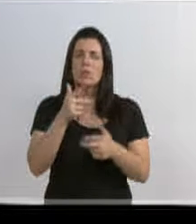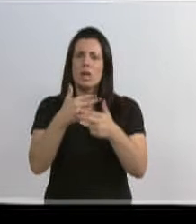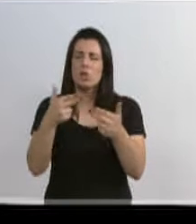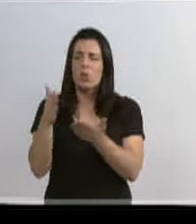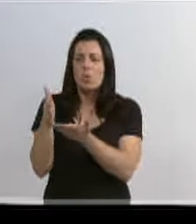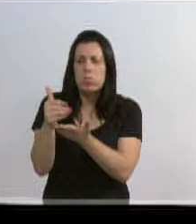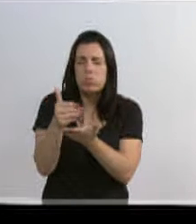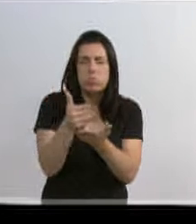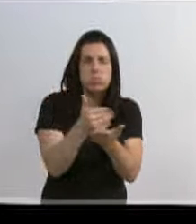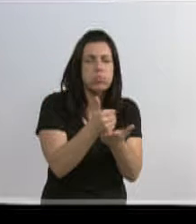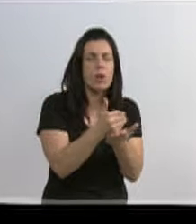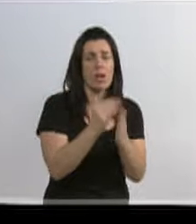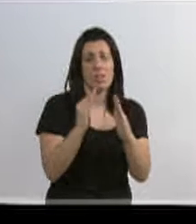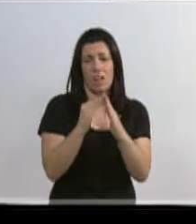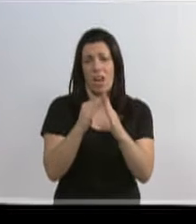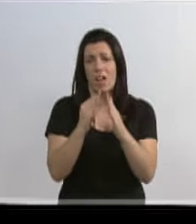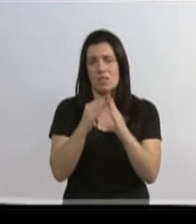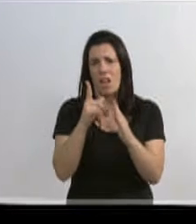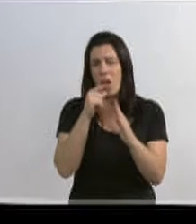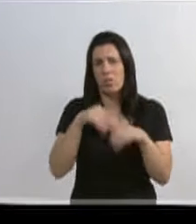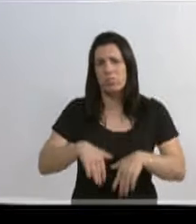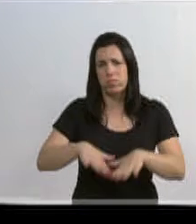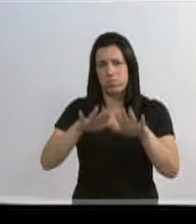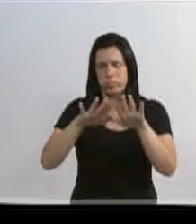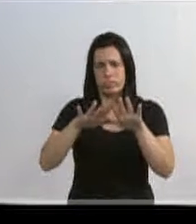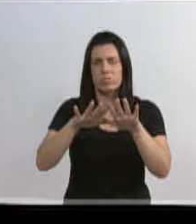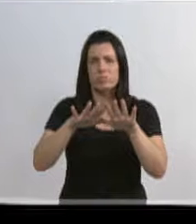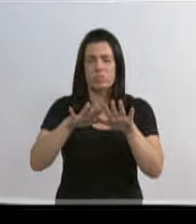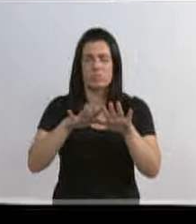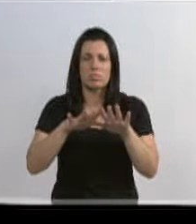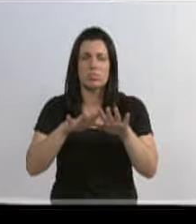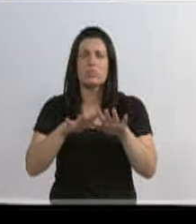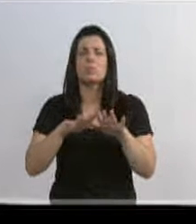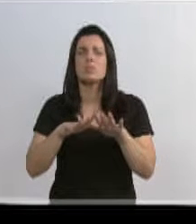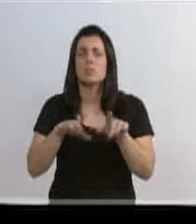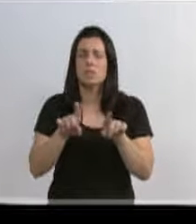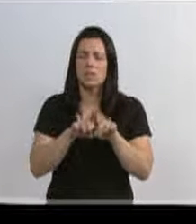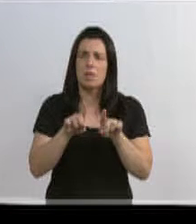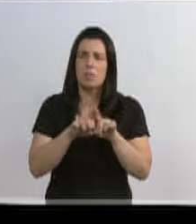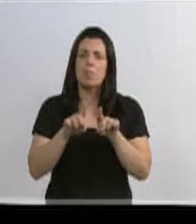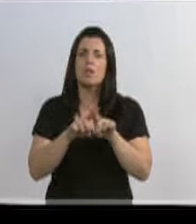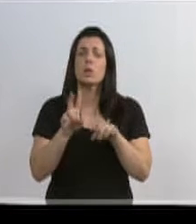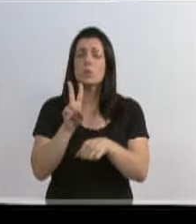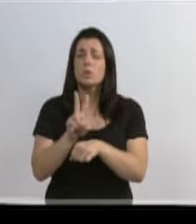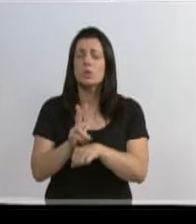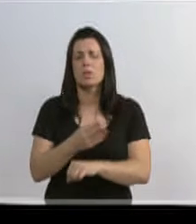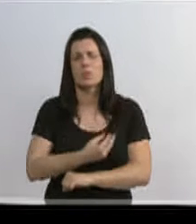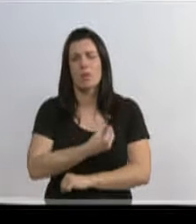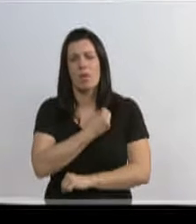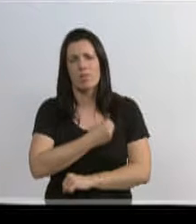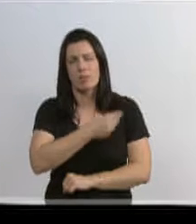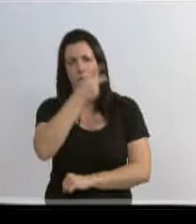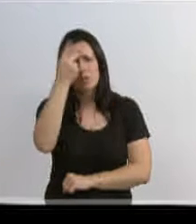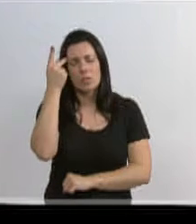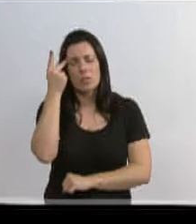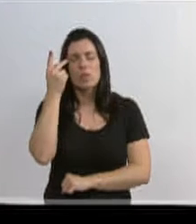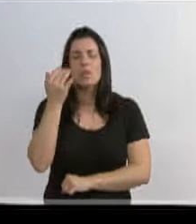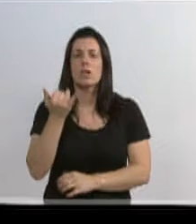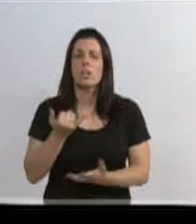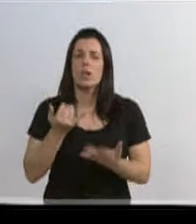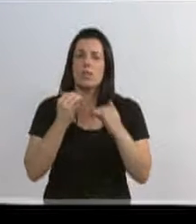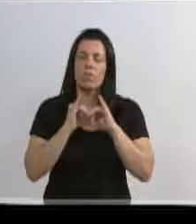pertences, dos seus imóveis e dos seus familiares, e assim preservando também a sua vida. Então, quero dizer para vocês que